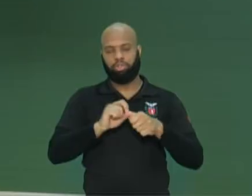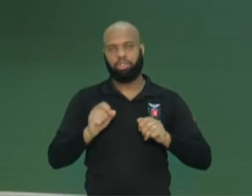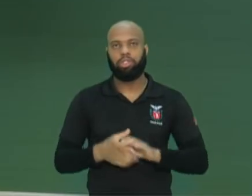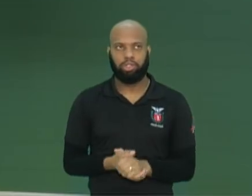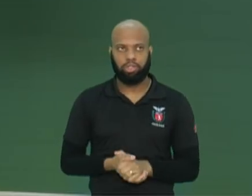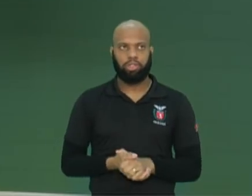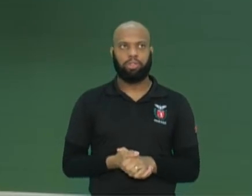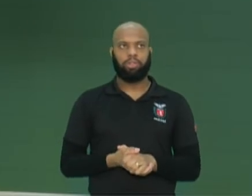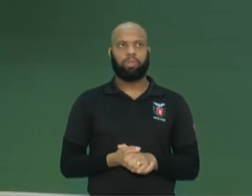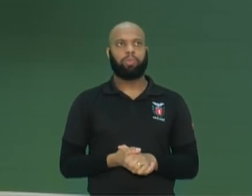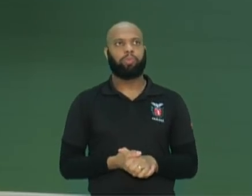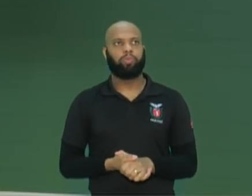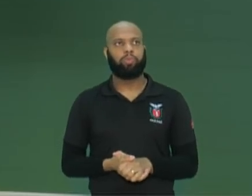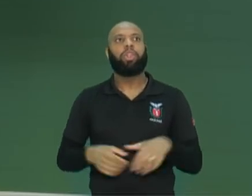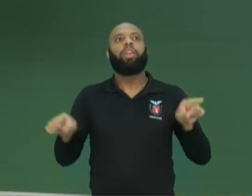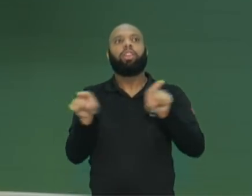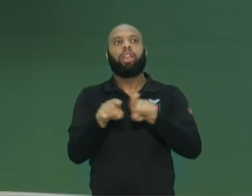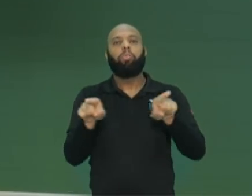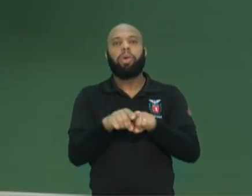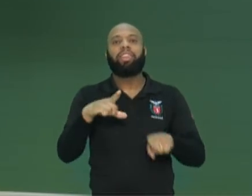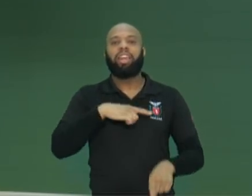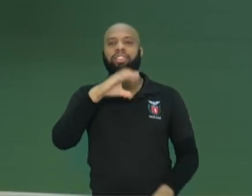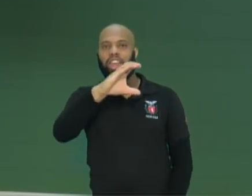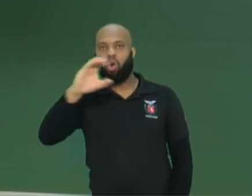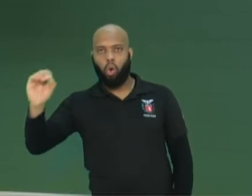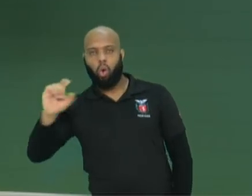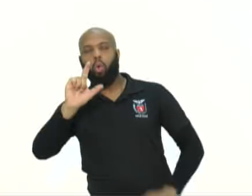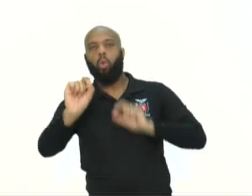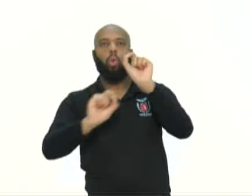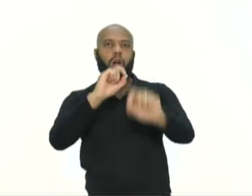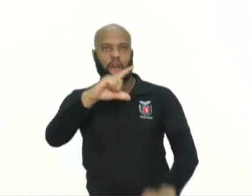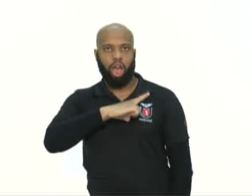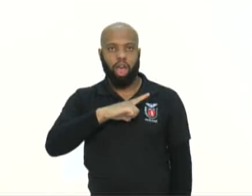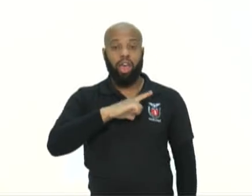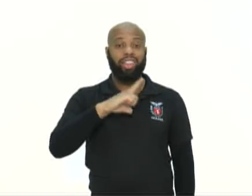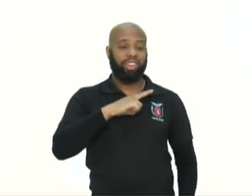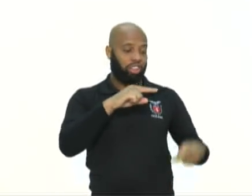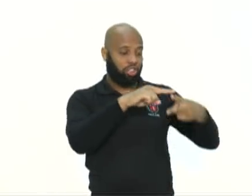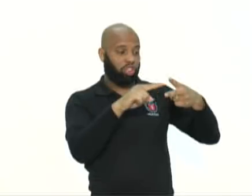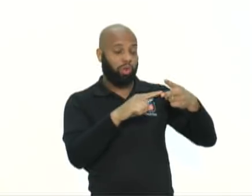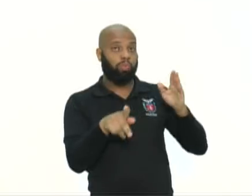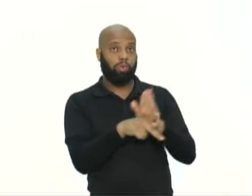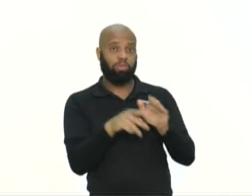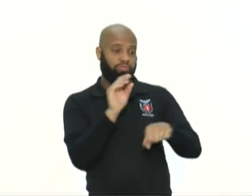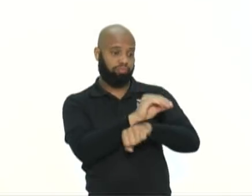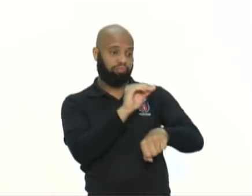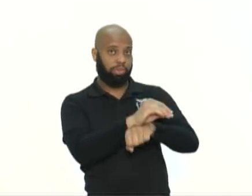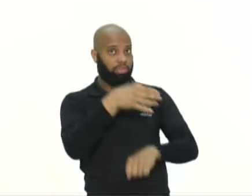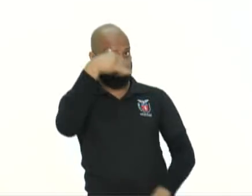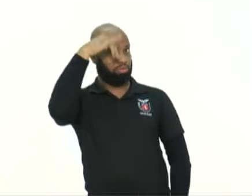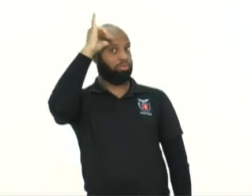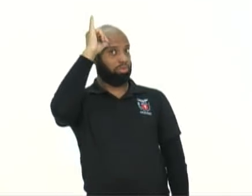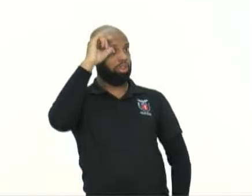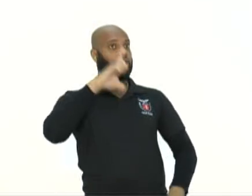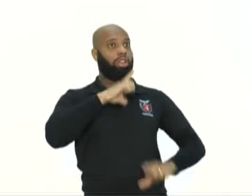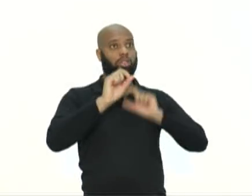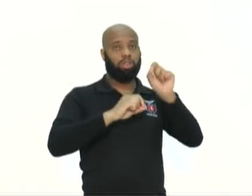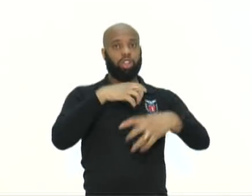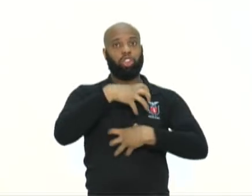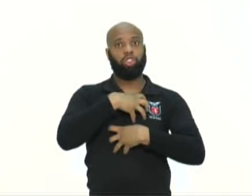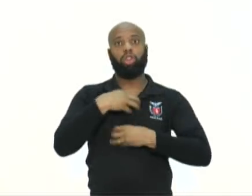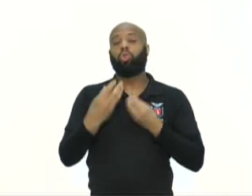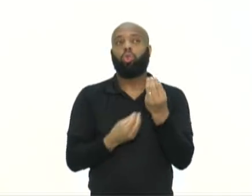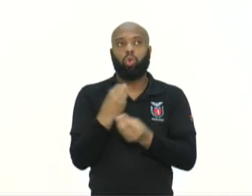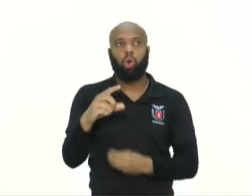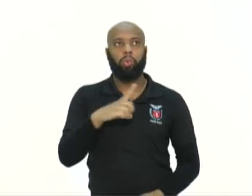tá? Também ali no Centro-Oeste nós vamos ter dois tipos de criação, né, de gado na atividade